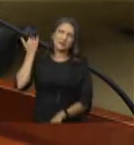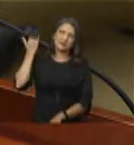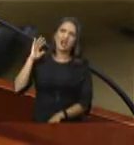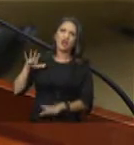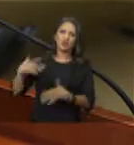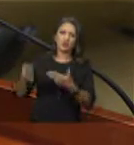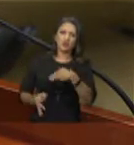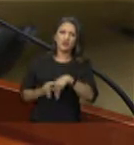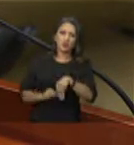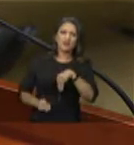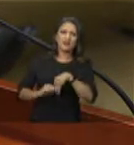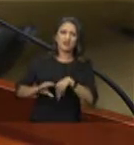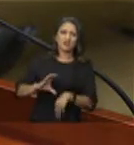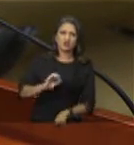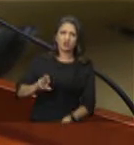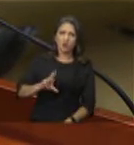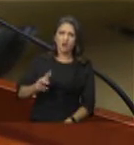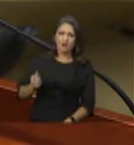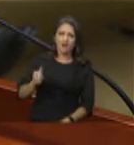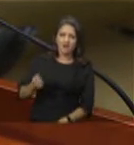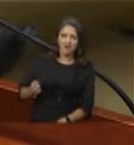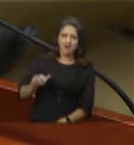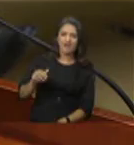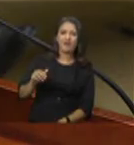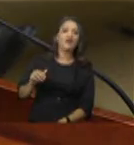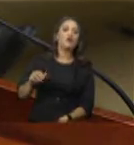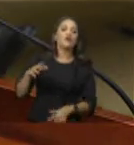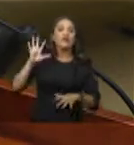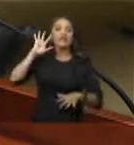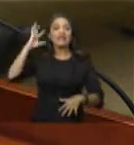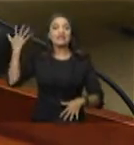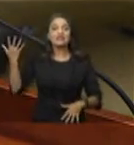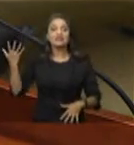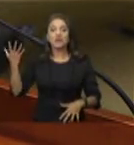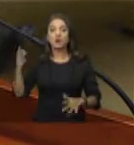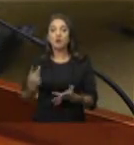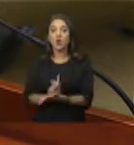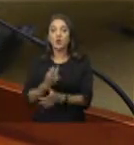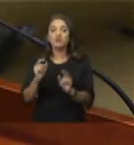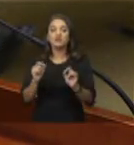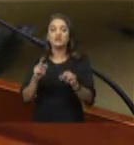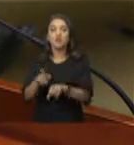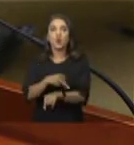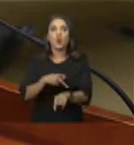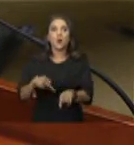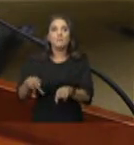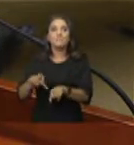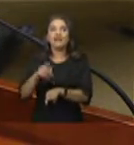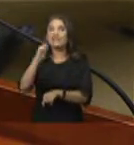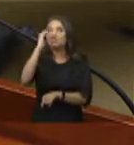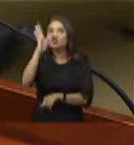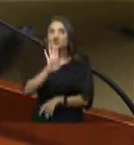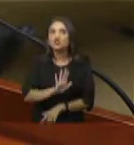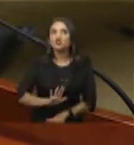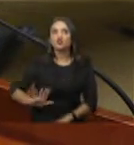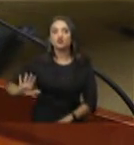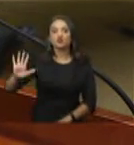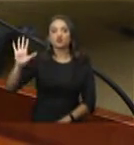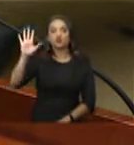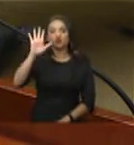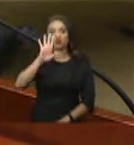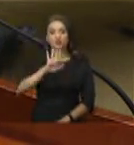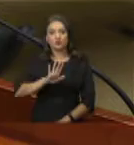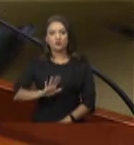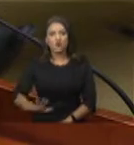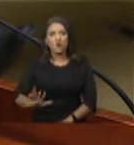ministro Correia Tomou essa decisão o clima da Nação inteira respirava